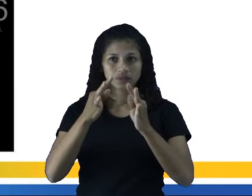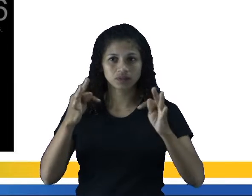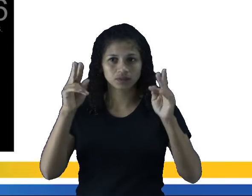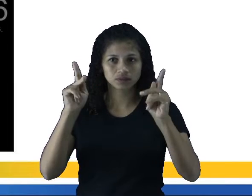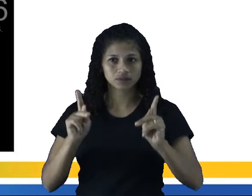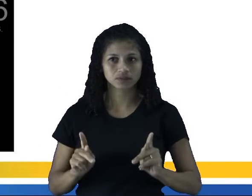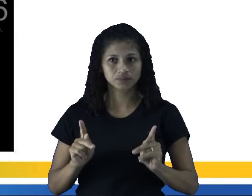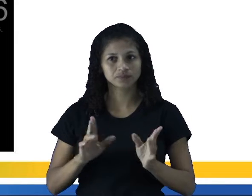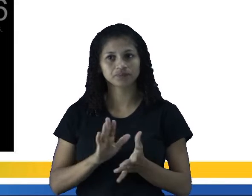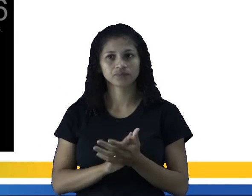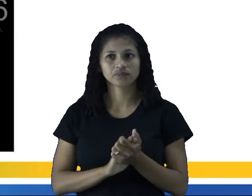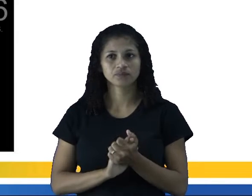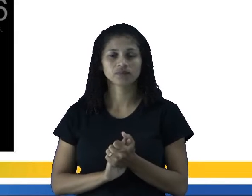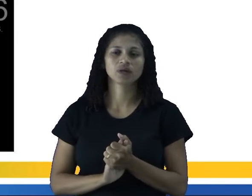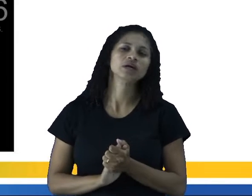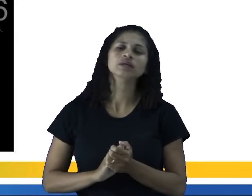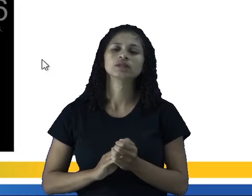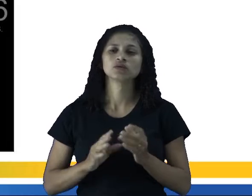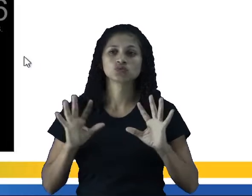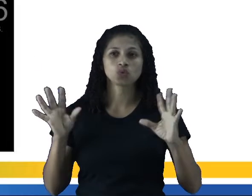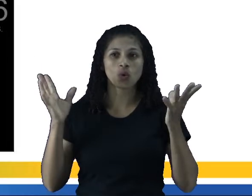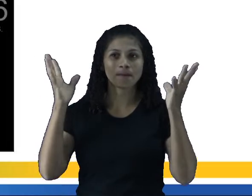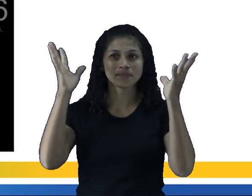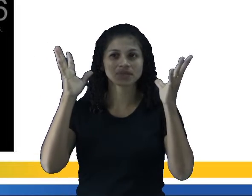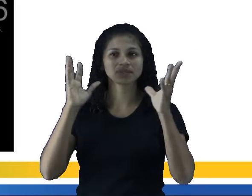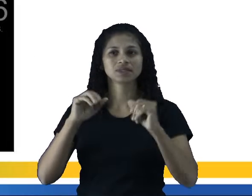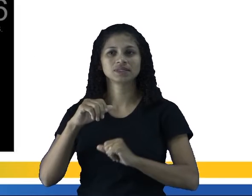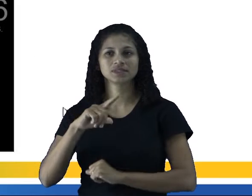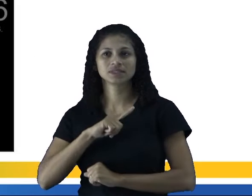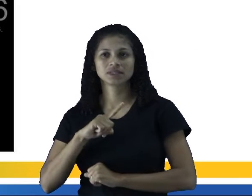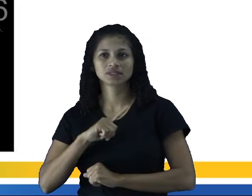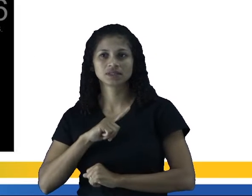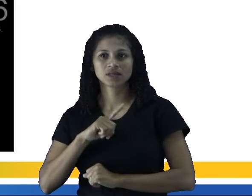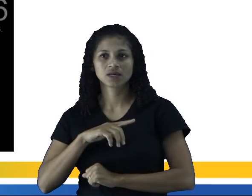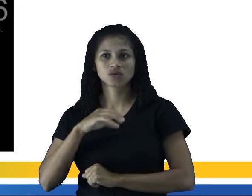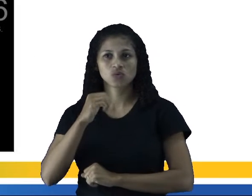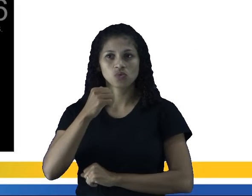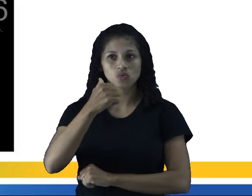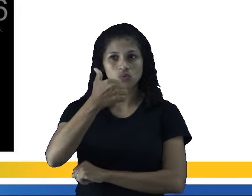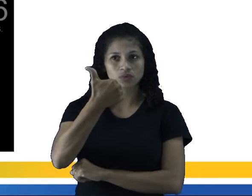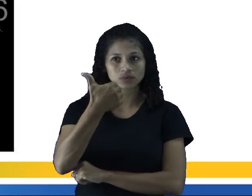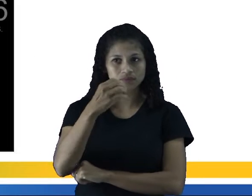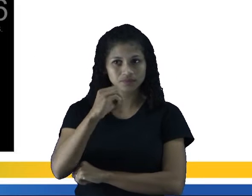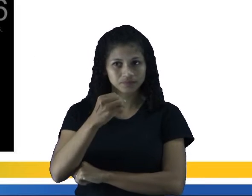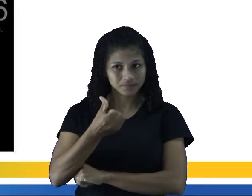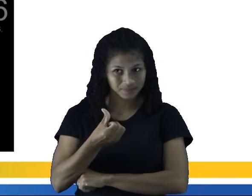homenagem, né, a gente tem o elemento Seaborgium, o 106 ali, ó, que bonitinho.